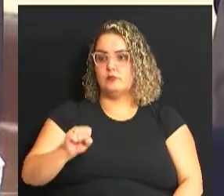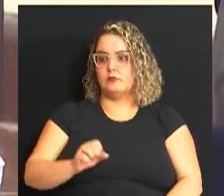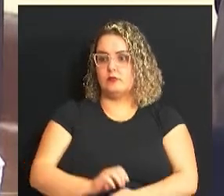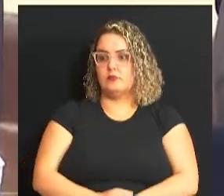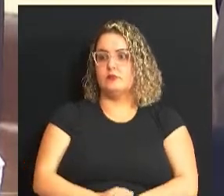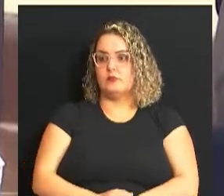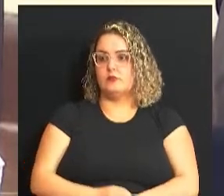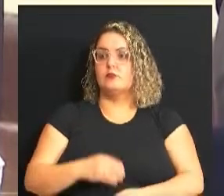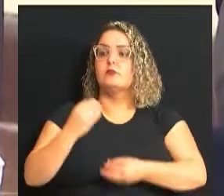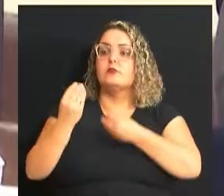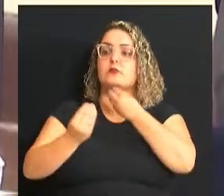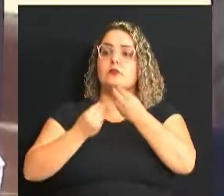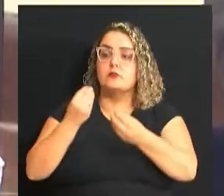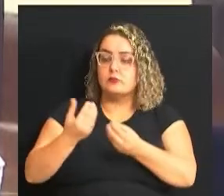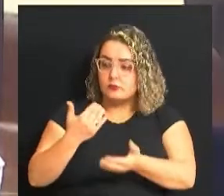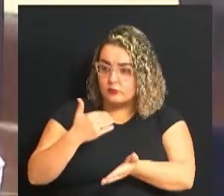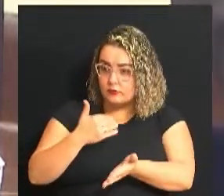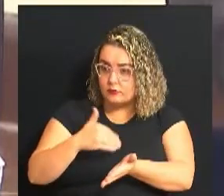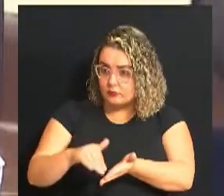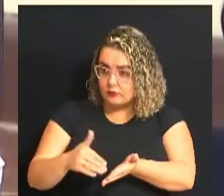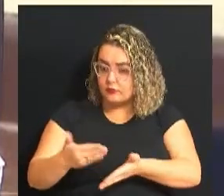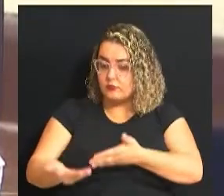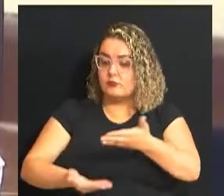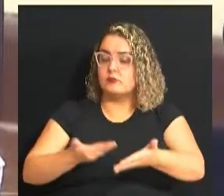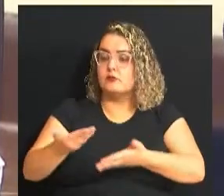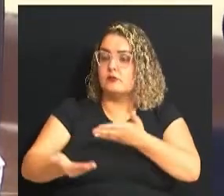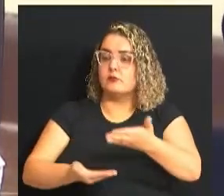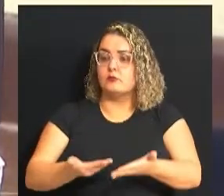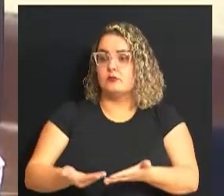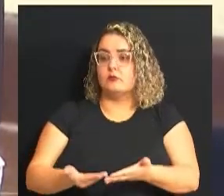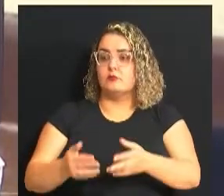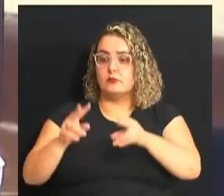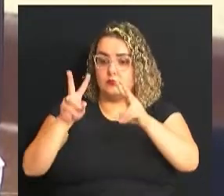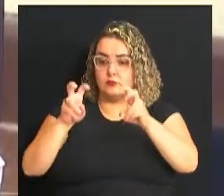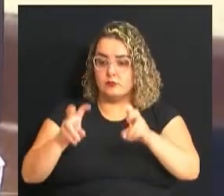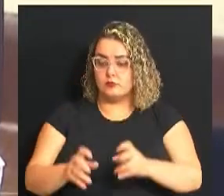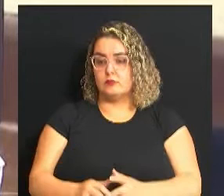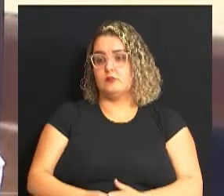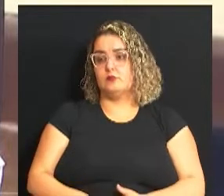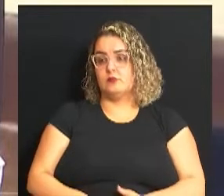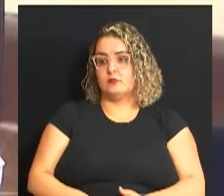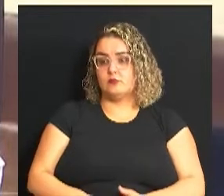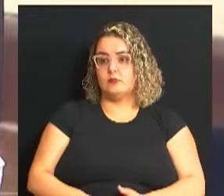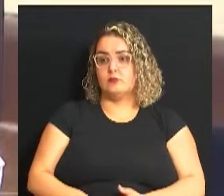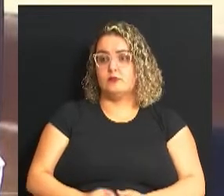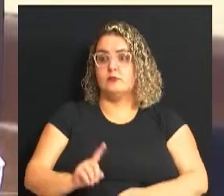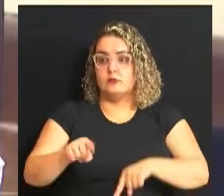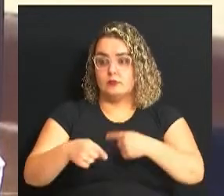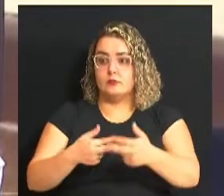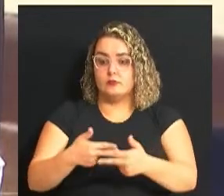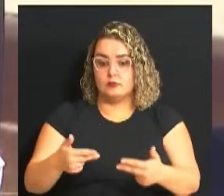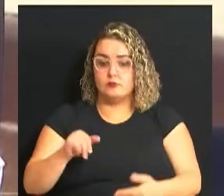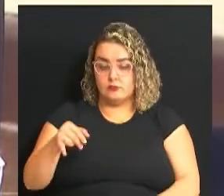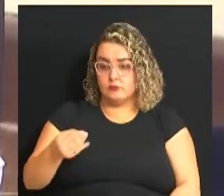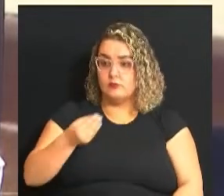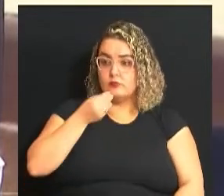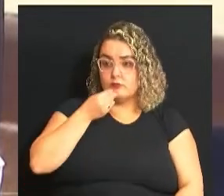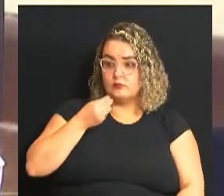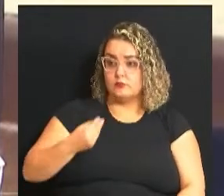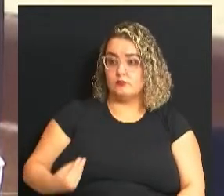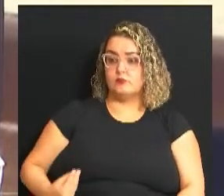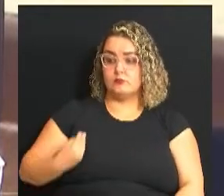a secretaria lida com essa questão? E a outra questão, também aproveitando a presença do secretário